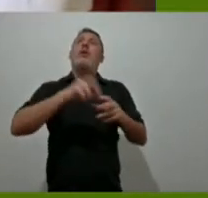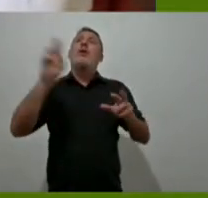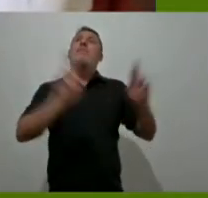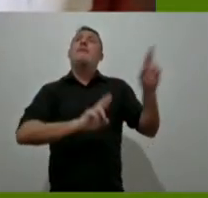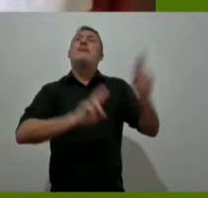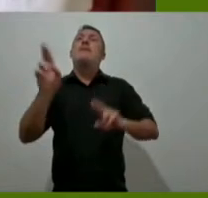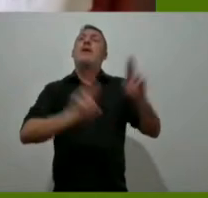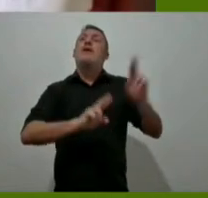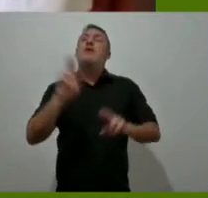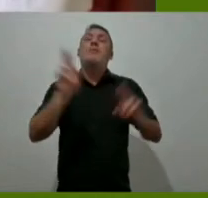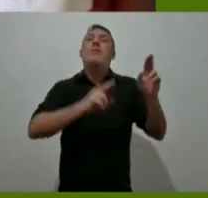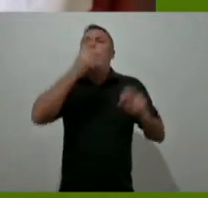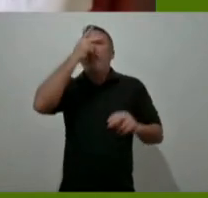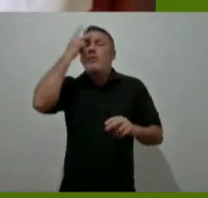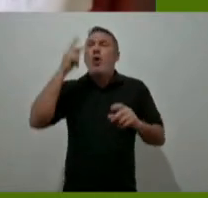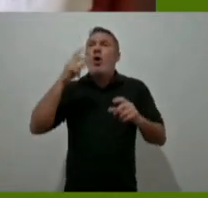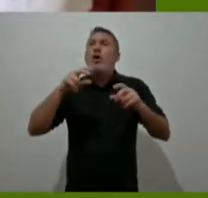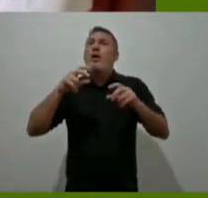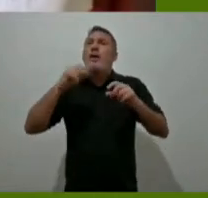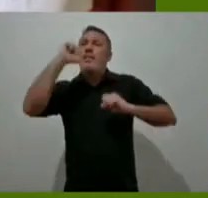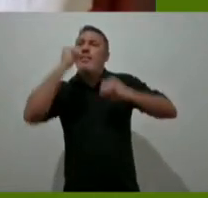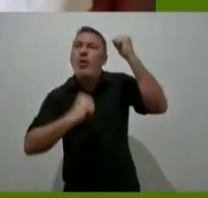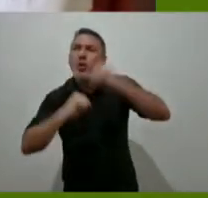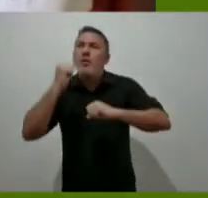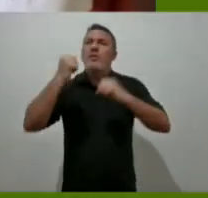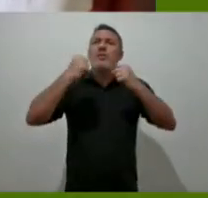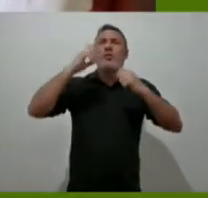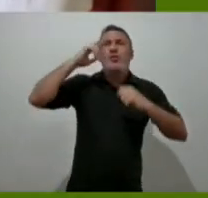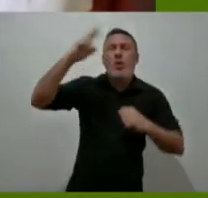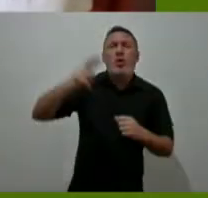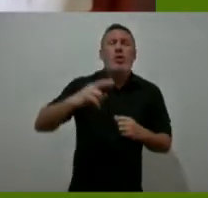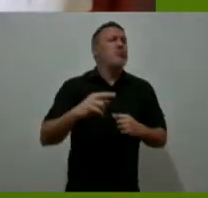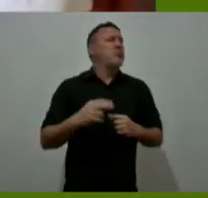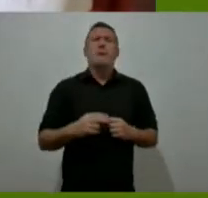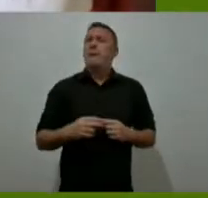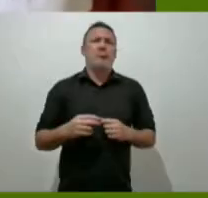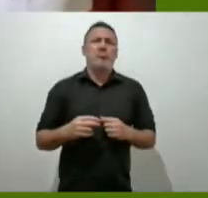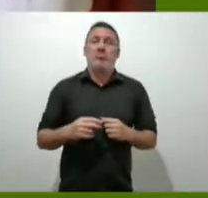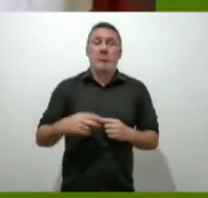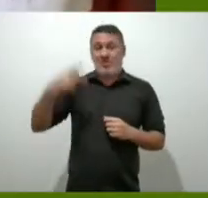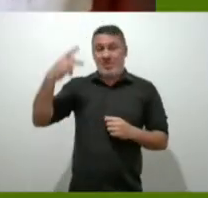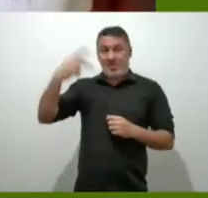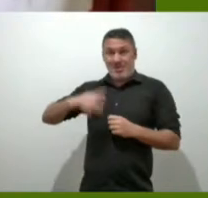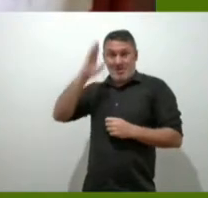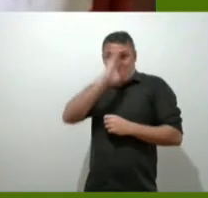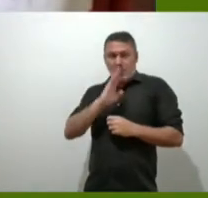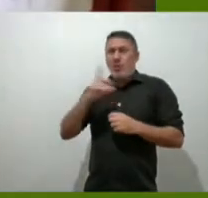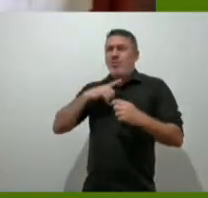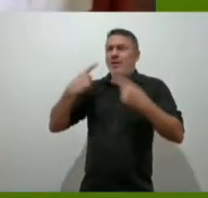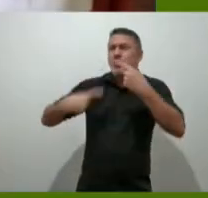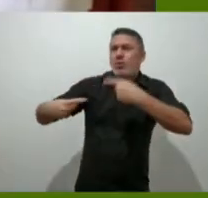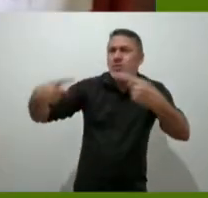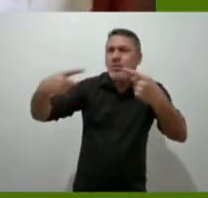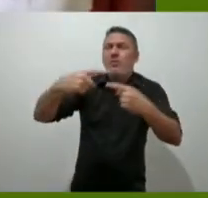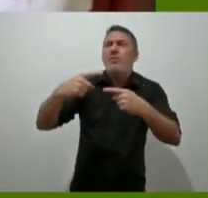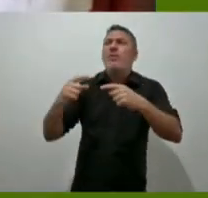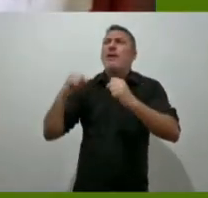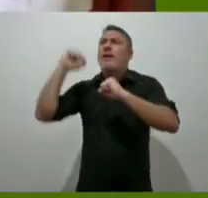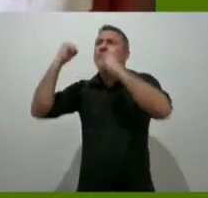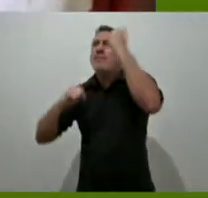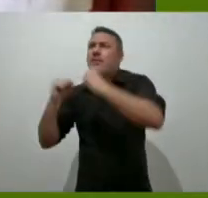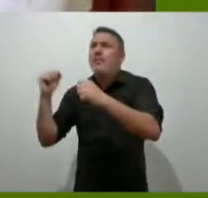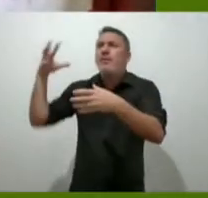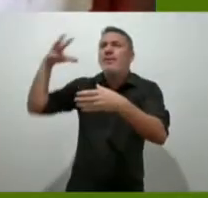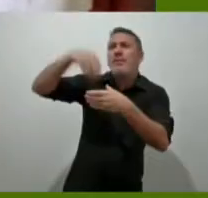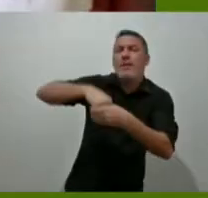a discussão ambiental, não existe integração do mundo rural. Nós vamos ter que integrar o mundo rural. O mundo vai